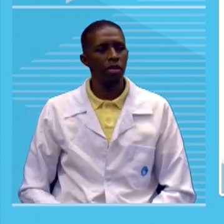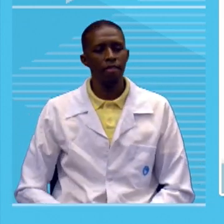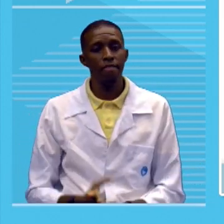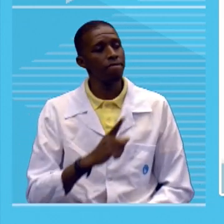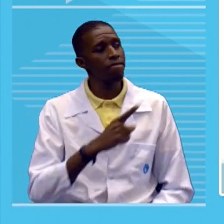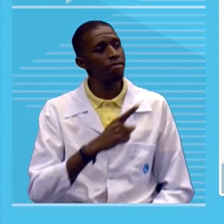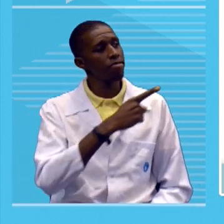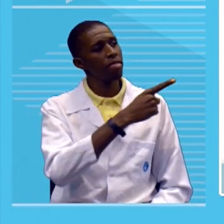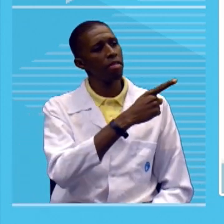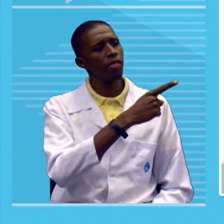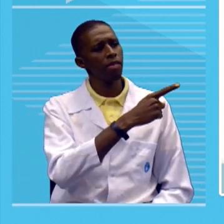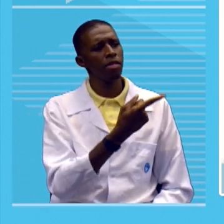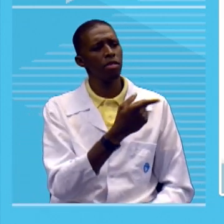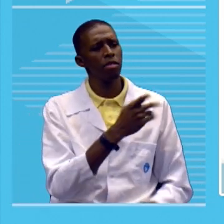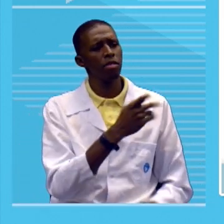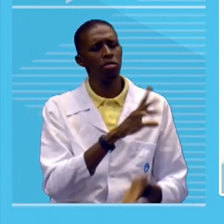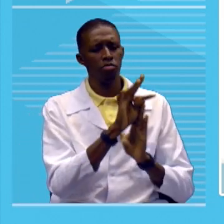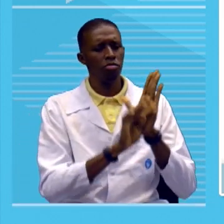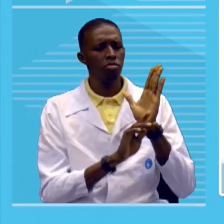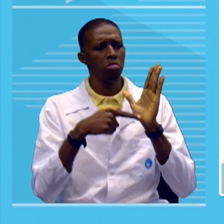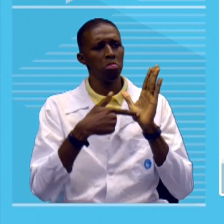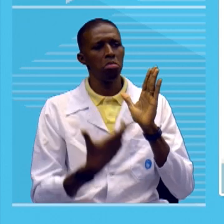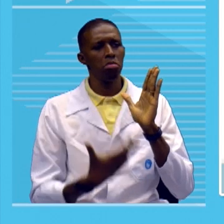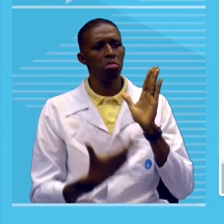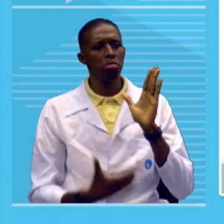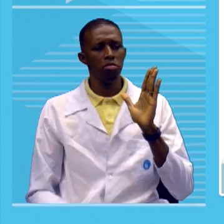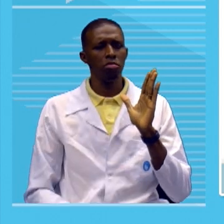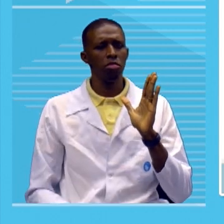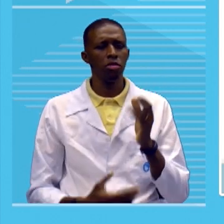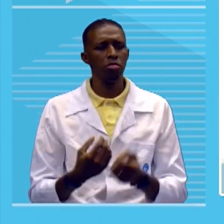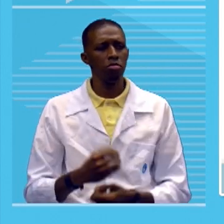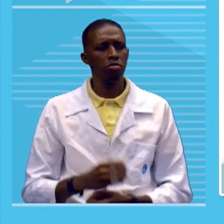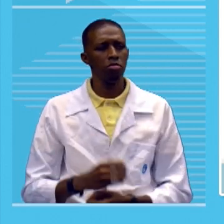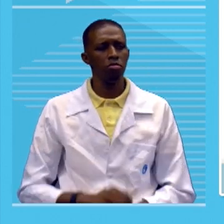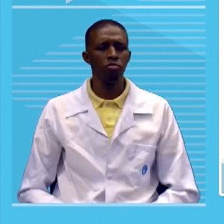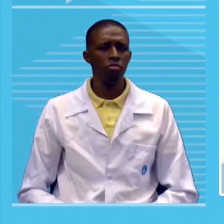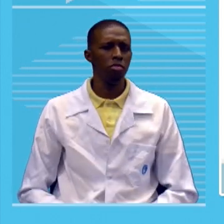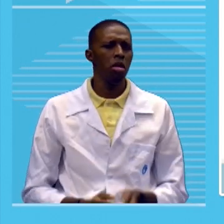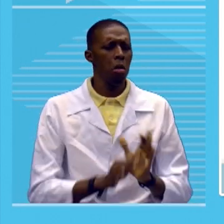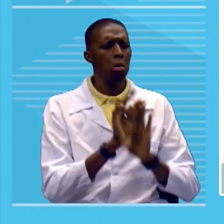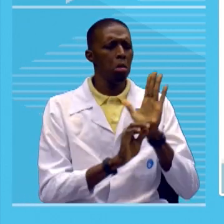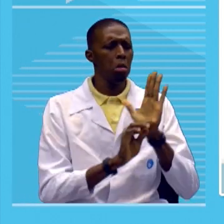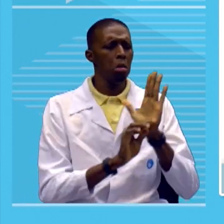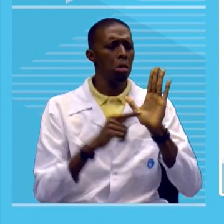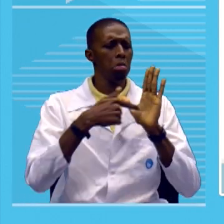de um texto. Meu Deus, professor, eu nunca parei